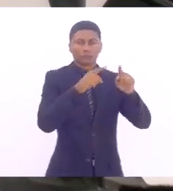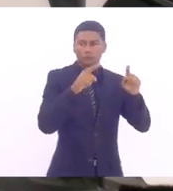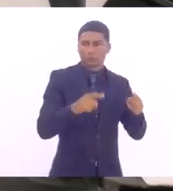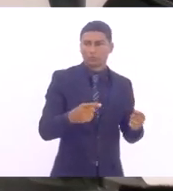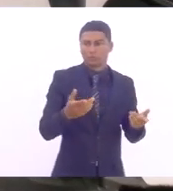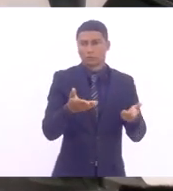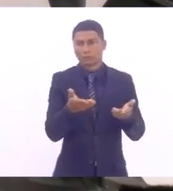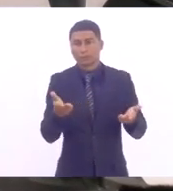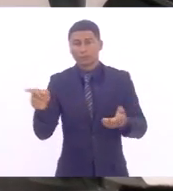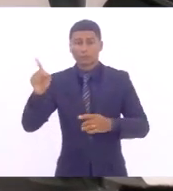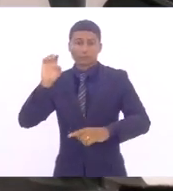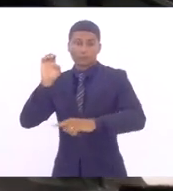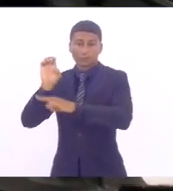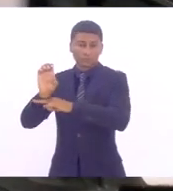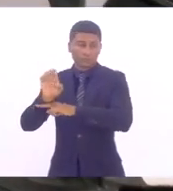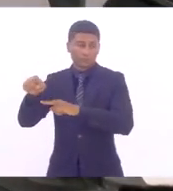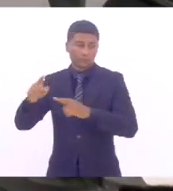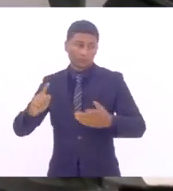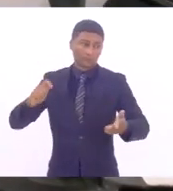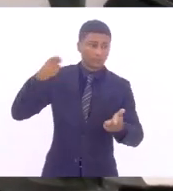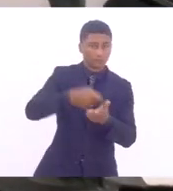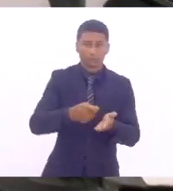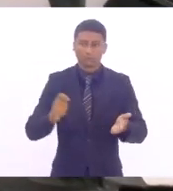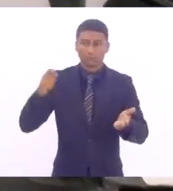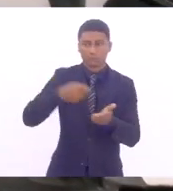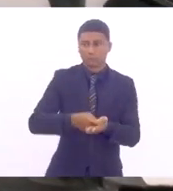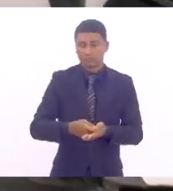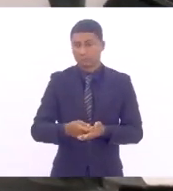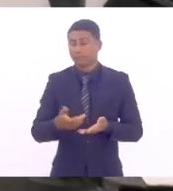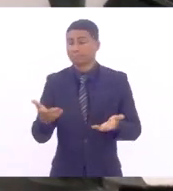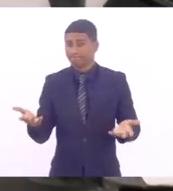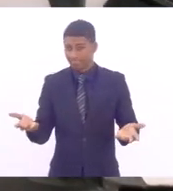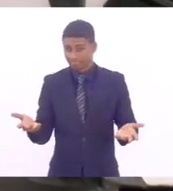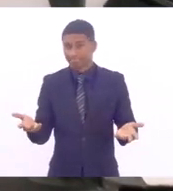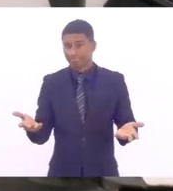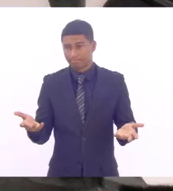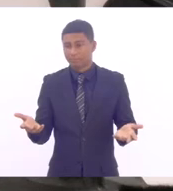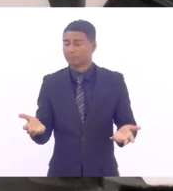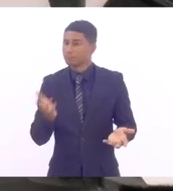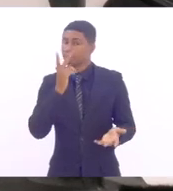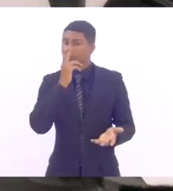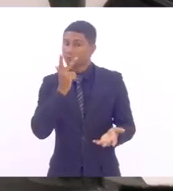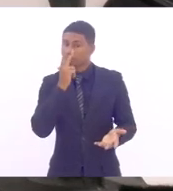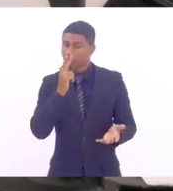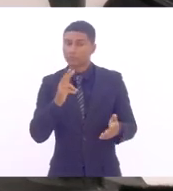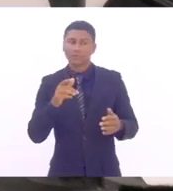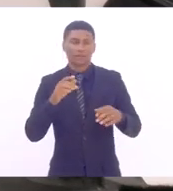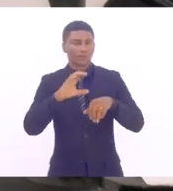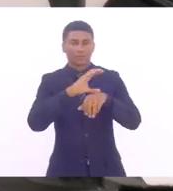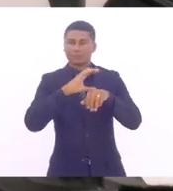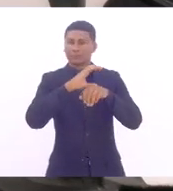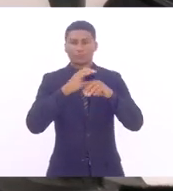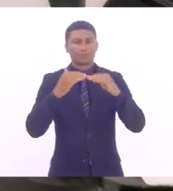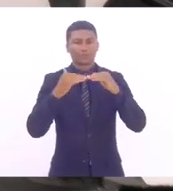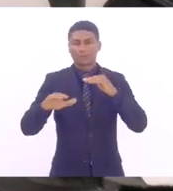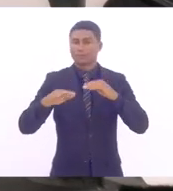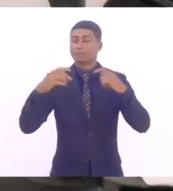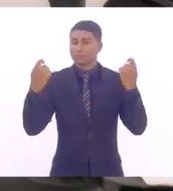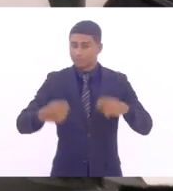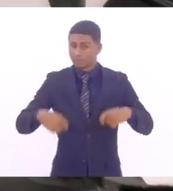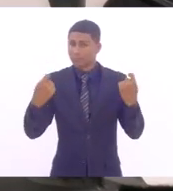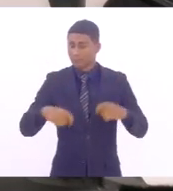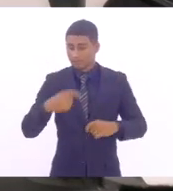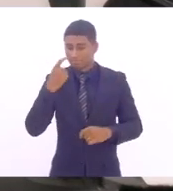Estado. Então, existe também, no meu ponto de vista, inconstitucionalidade nesse aspecto e deve ser revisto.